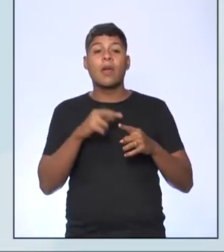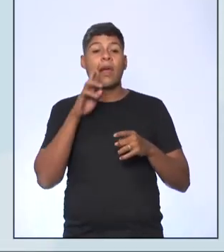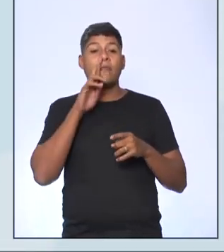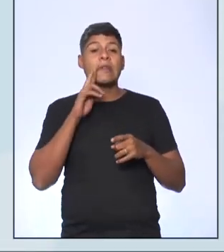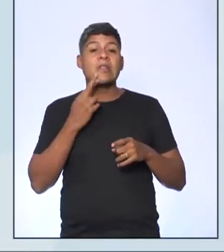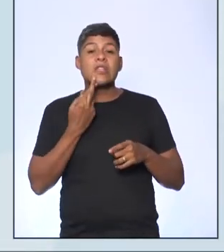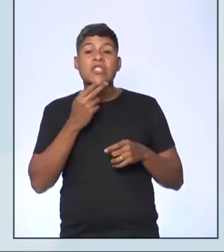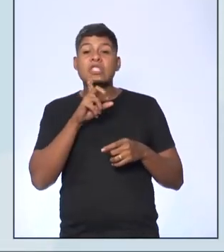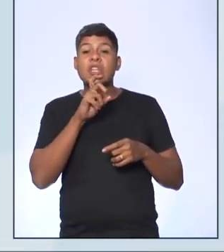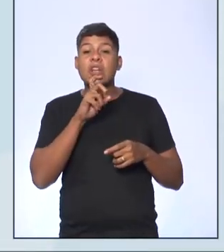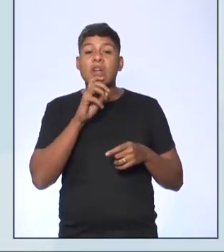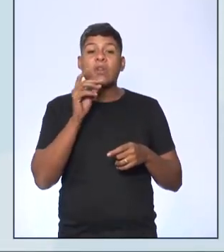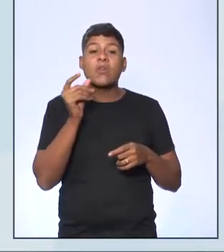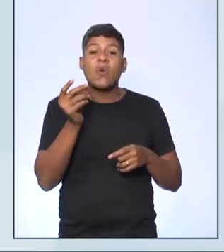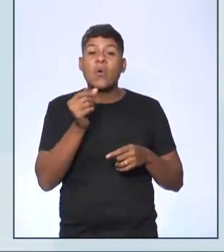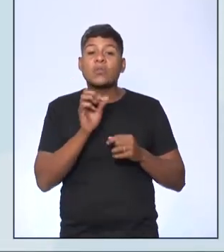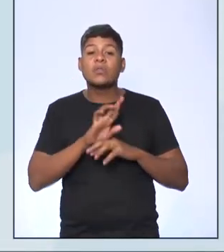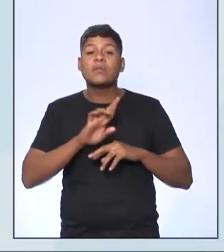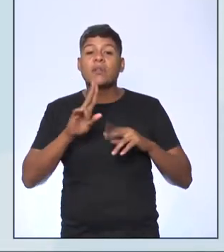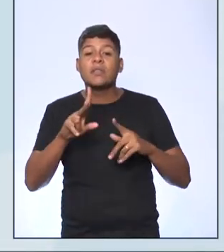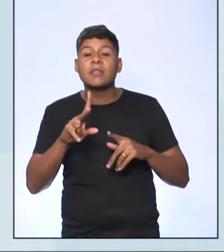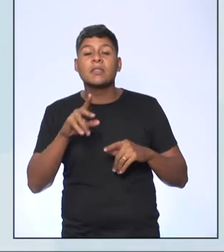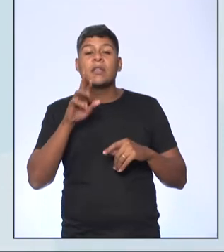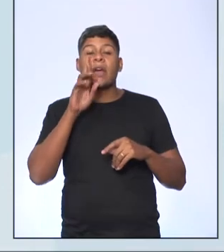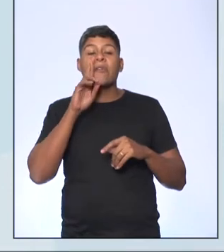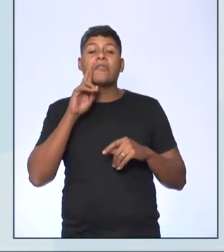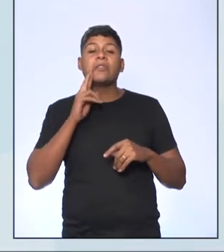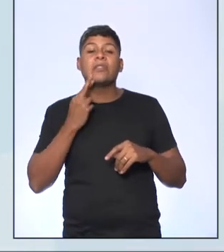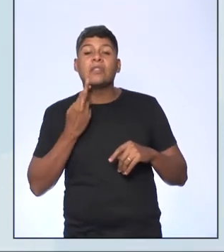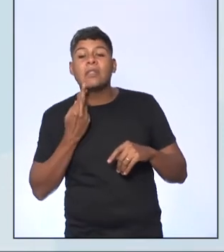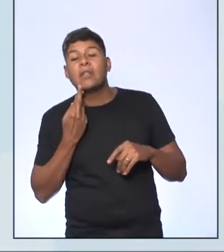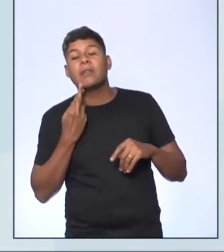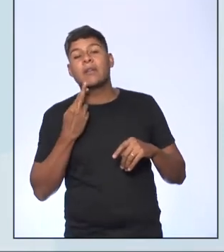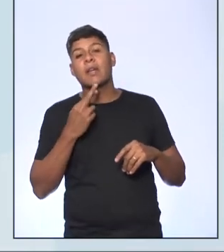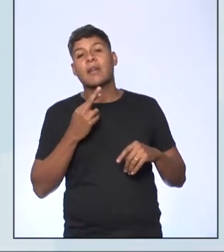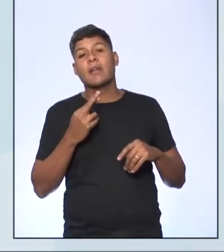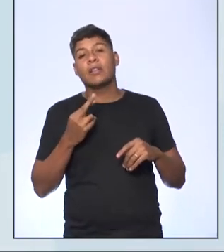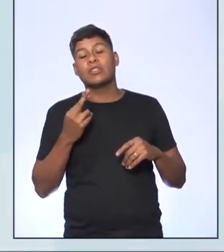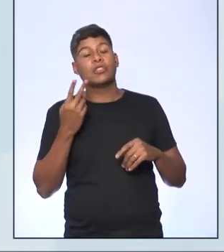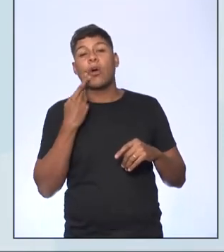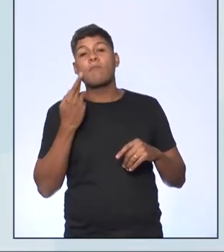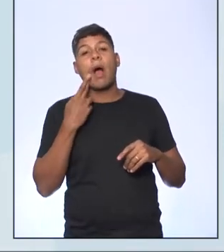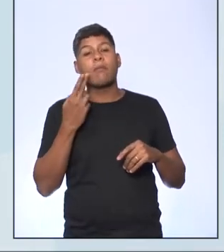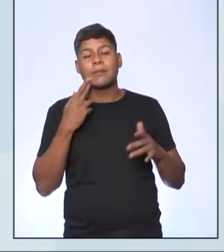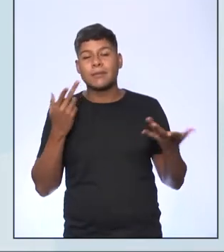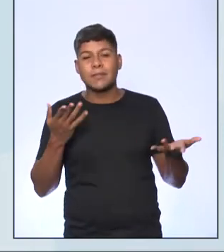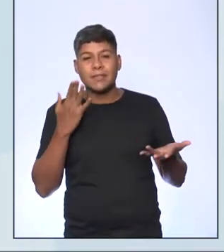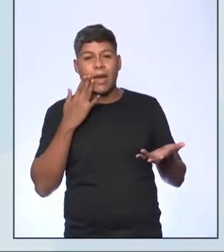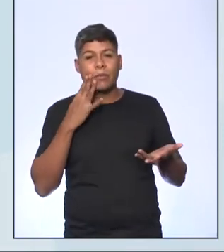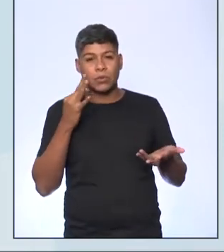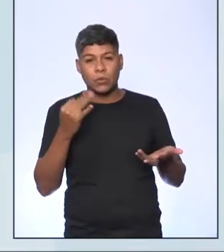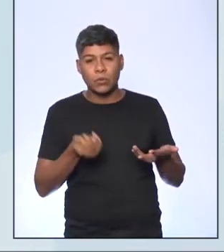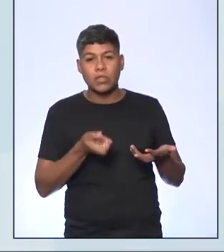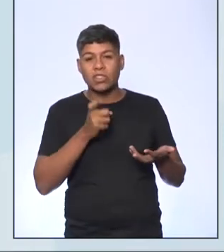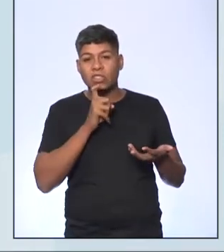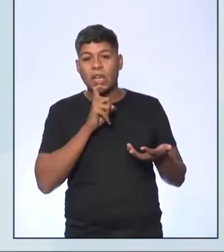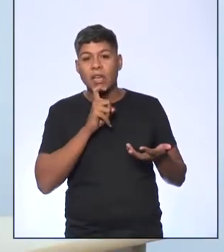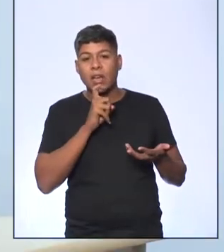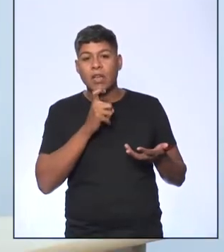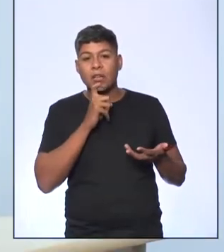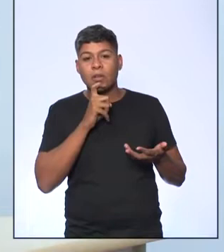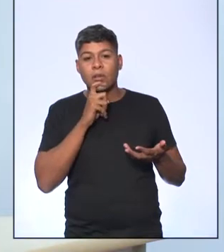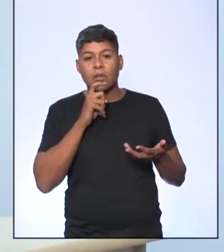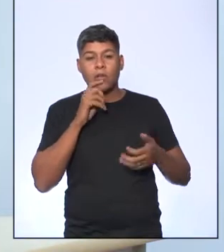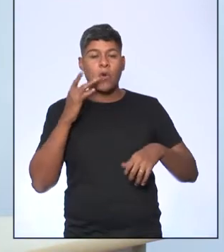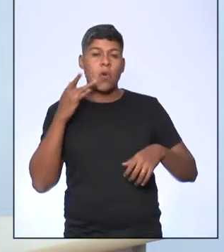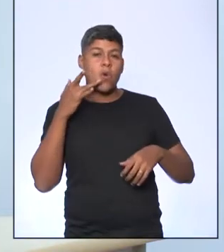refrigerante gelado tem gosto diferente do refrigerante em temperatura ambiente. Então, que todo mundo sabe que o refrigerante gelado é